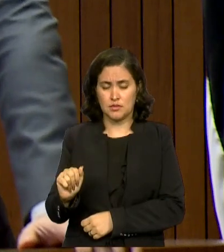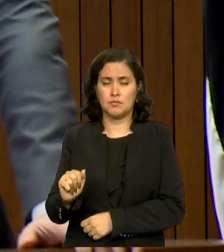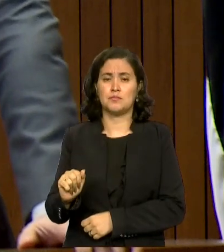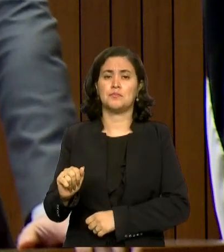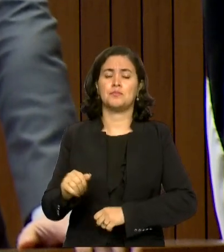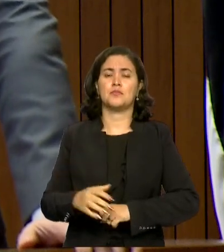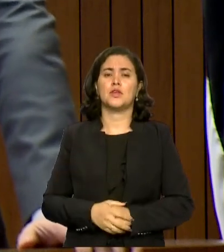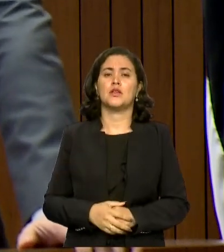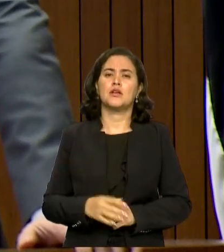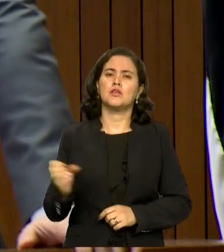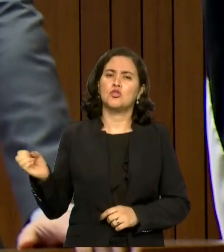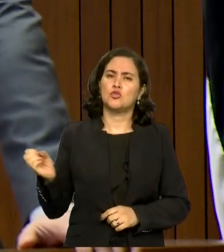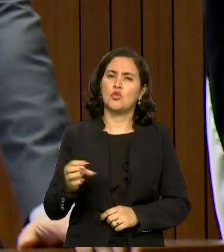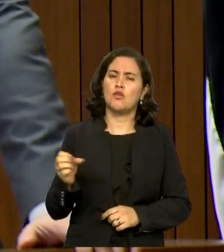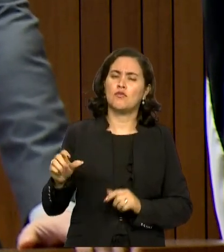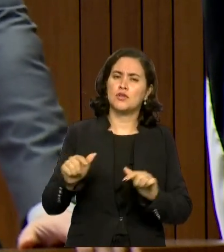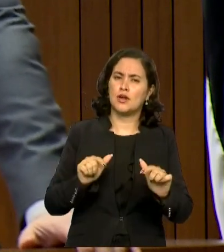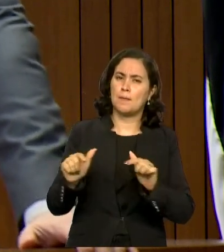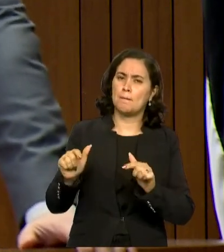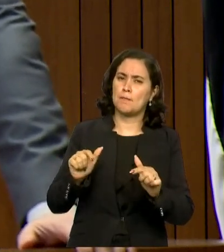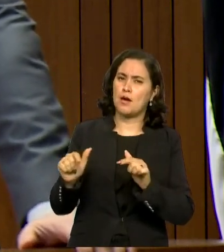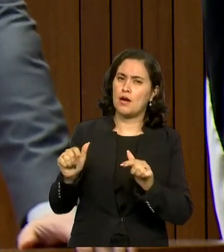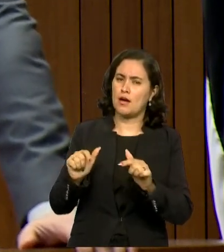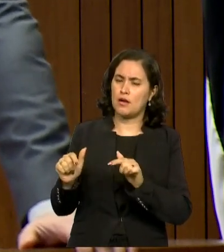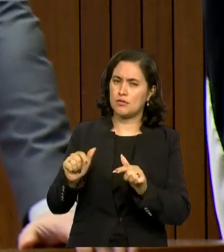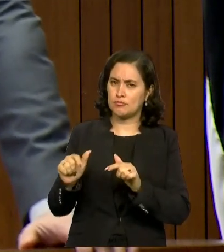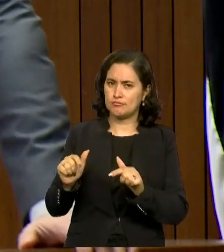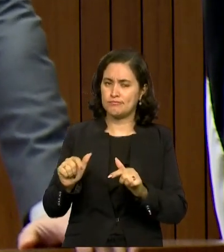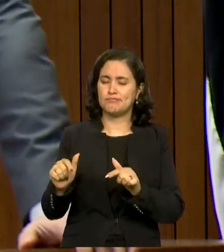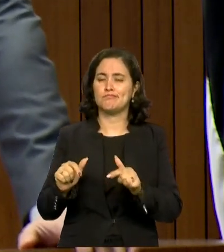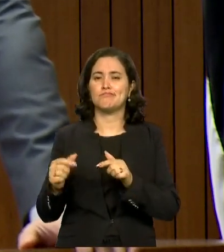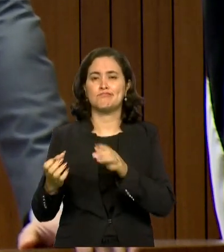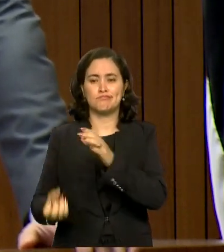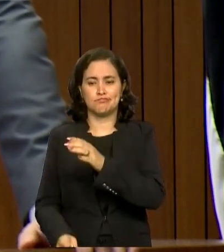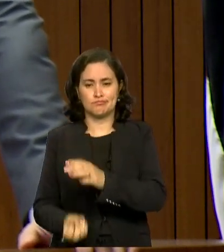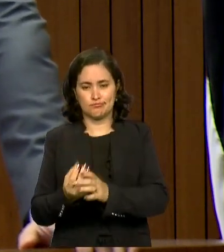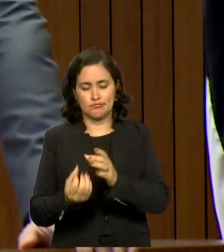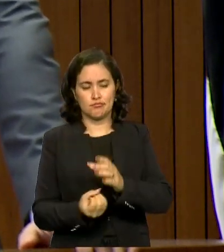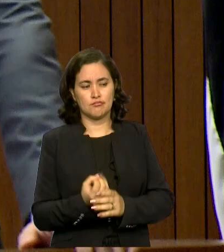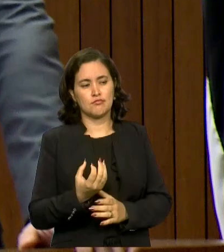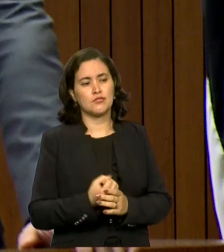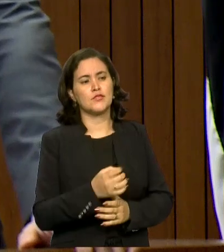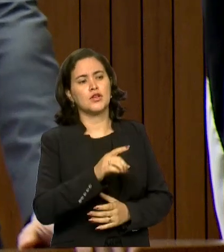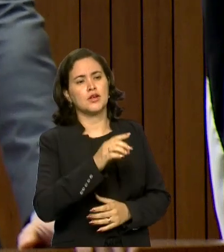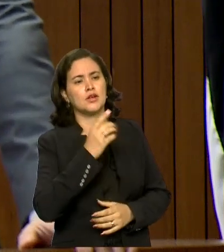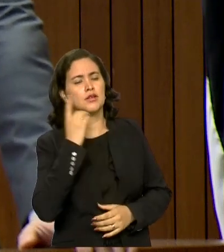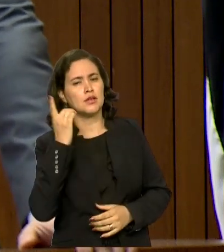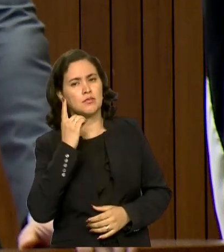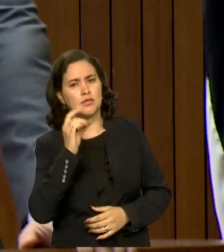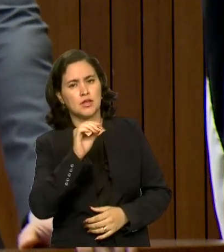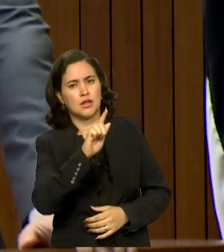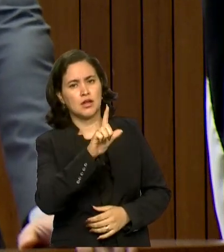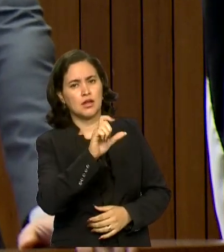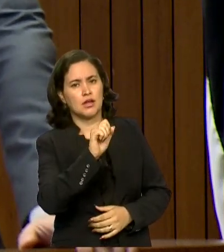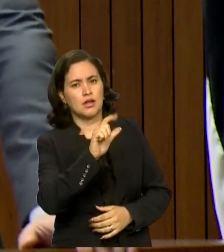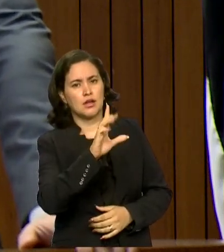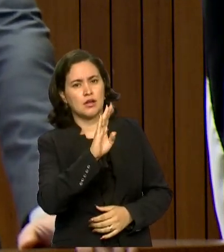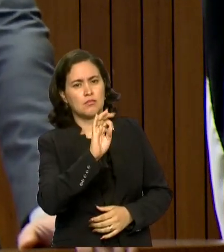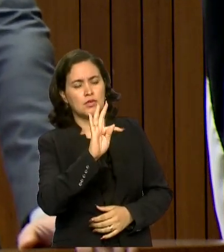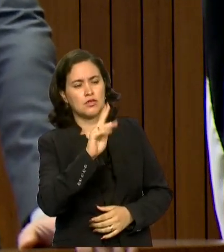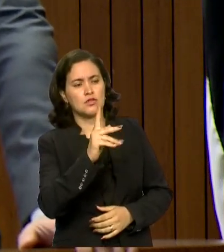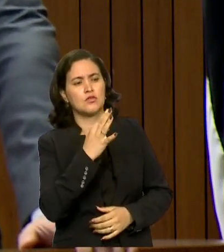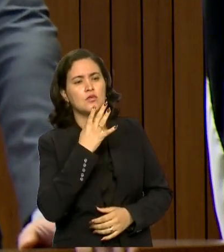implantadas. O deputado Glauber Coutrin conhece muito bem o que é o controle interno, seu pai, o conselheiro Edmar Coutrin, conselheiro, sempre conselheiro do Tribunal de Contas,